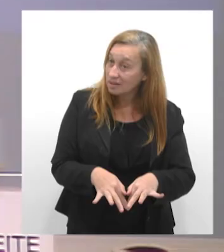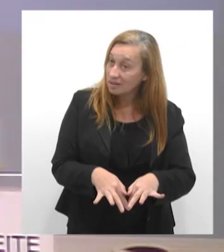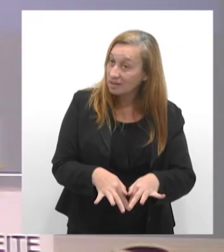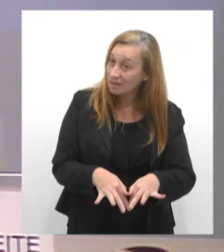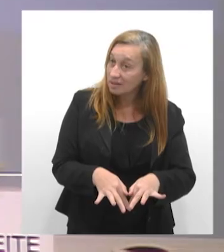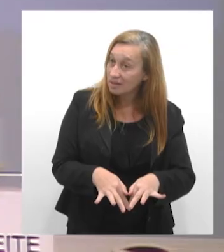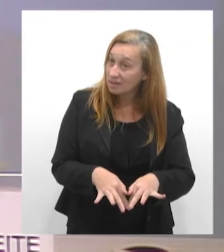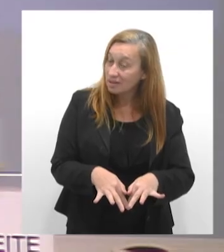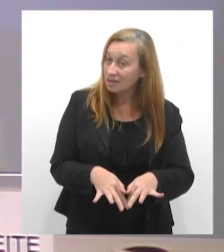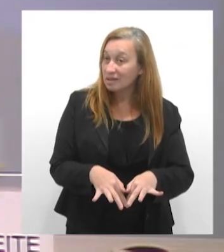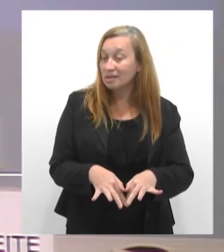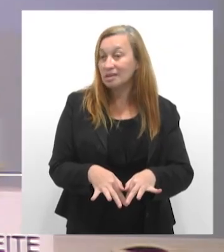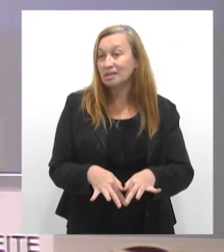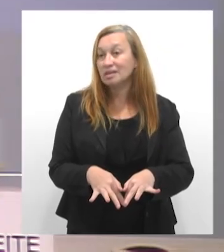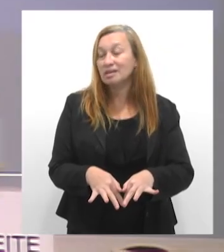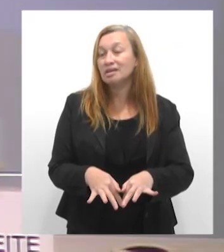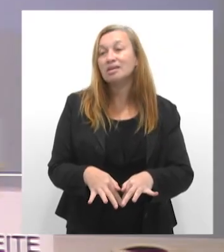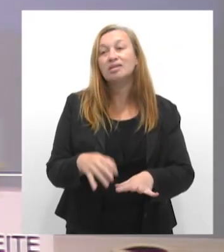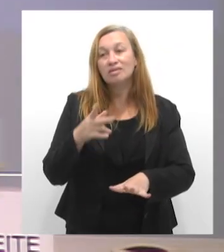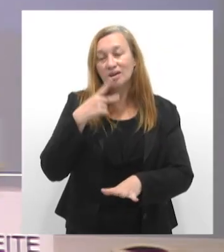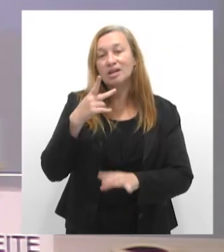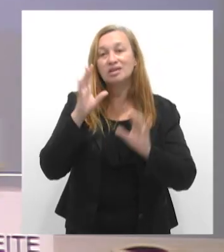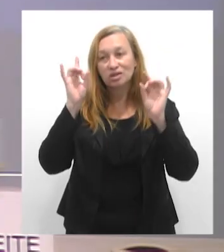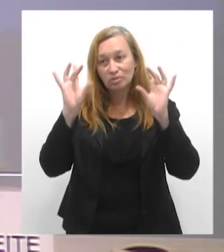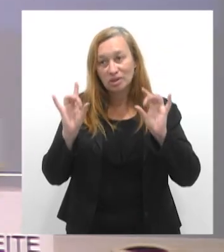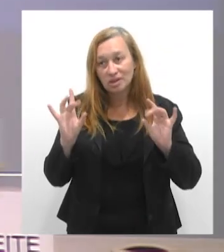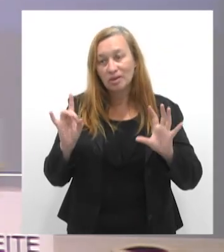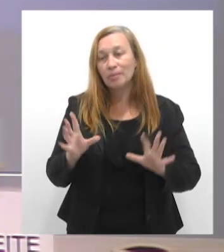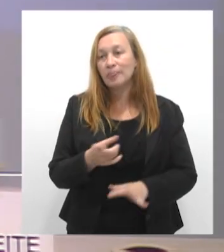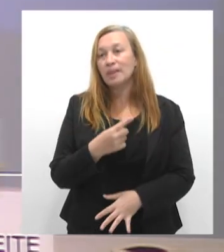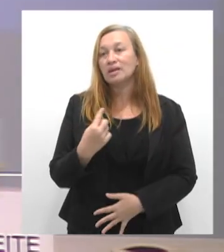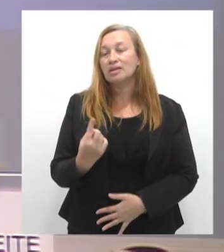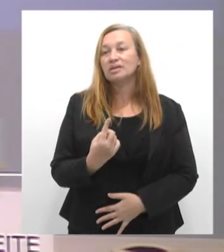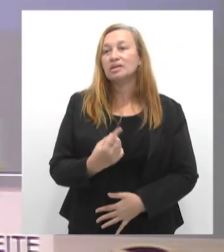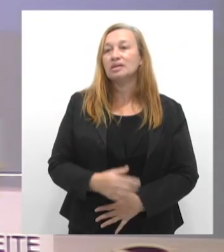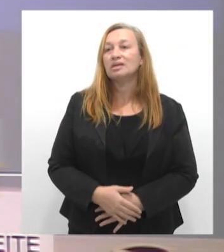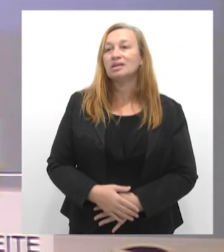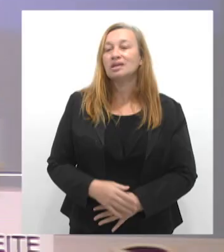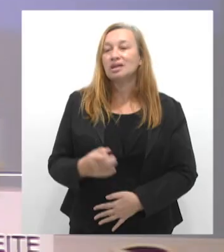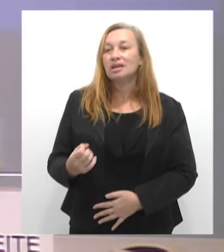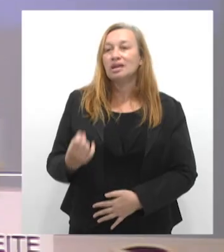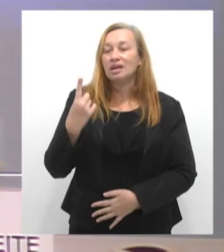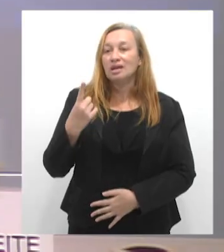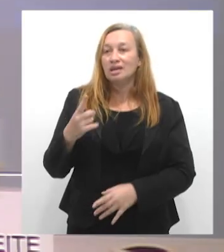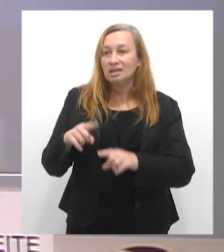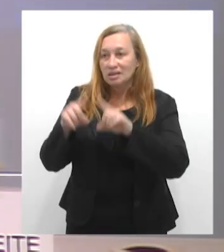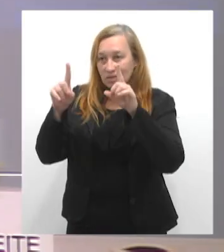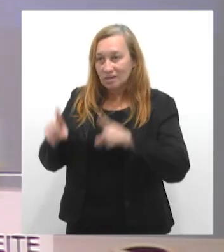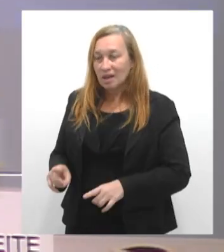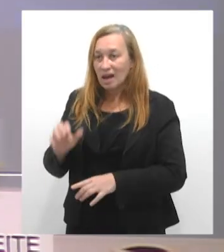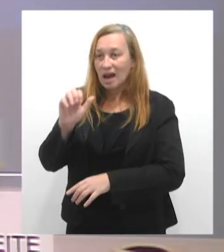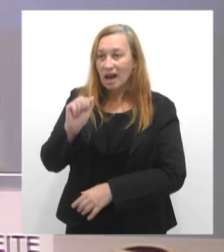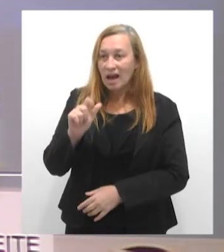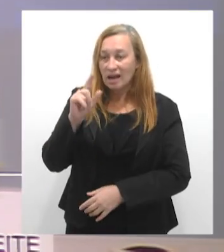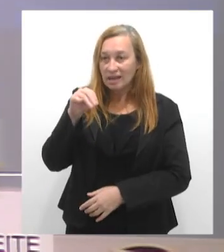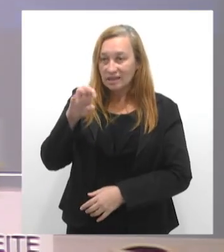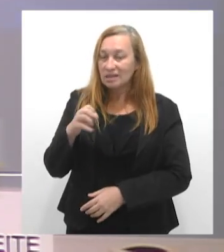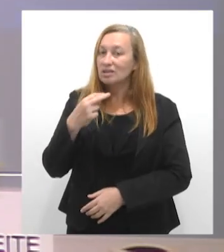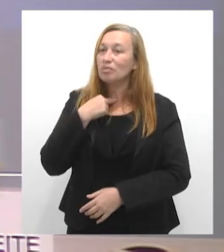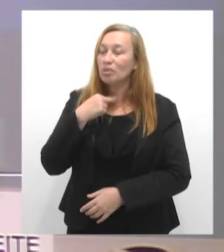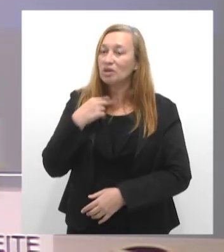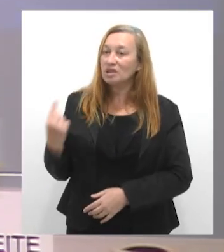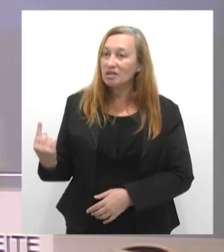promover alguém aqui, mas fazendo uma menção especial à nossa ex-servidora Alice, que não pôde estar